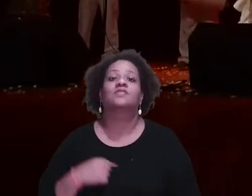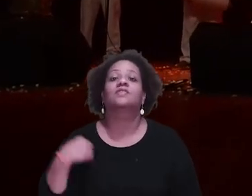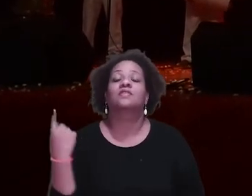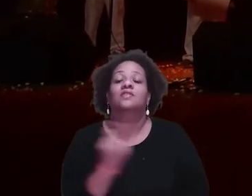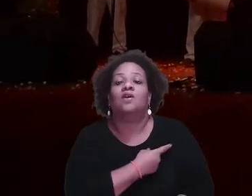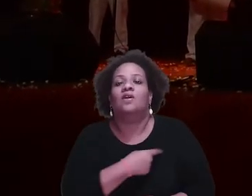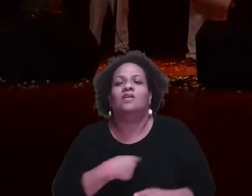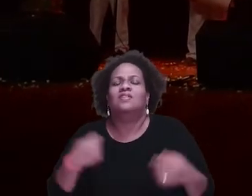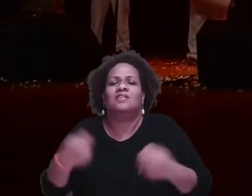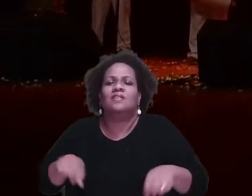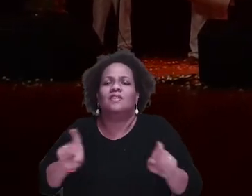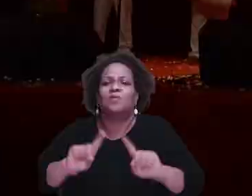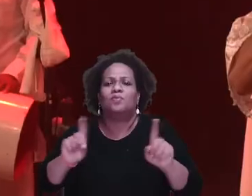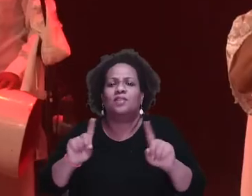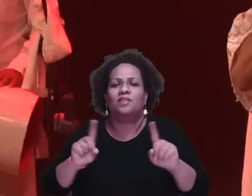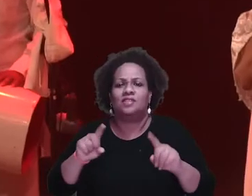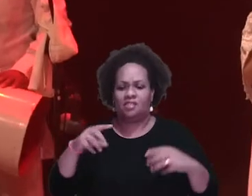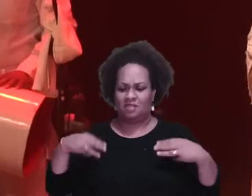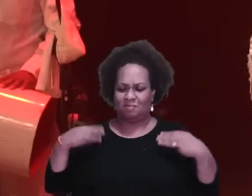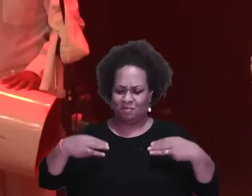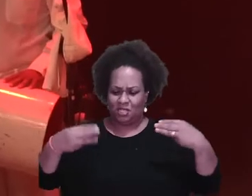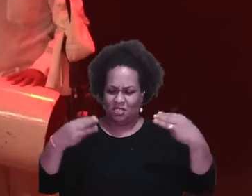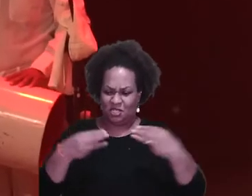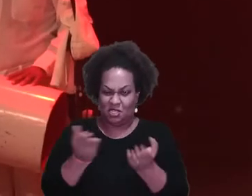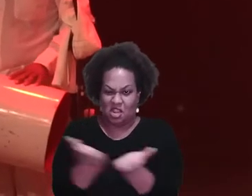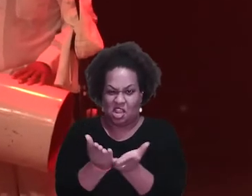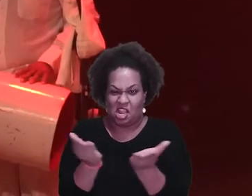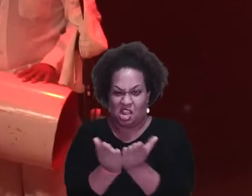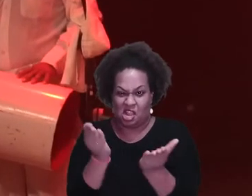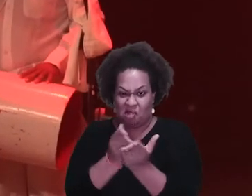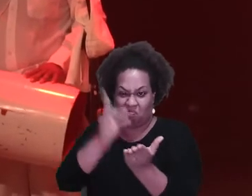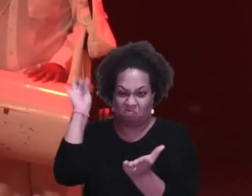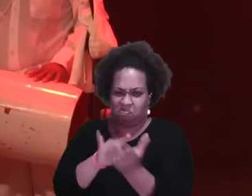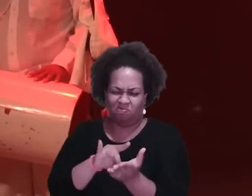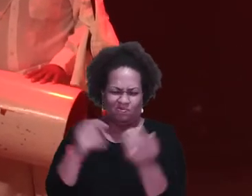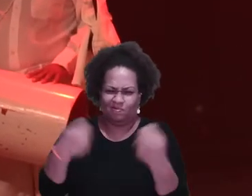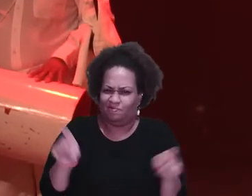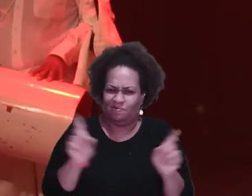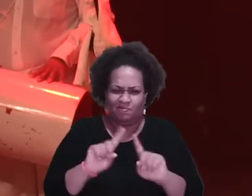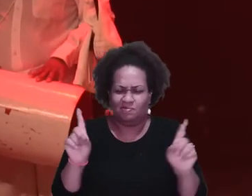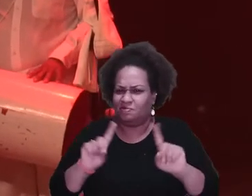a gente não precisa e ministros terrivelmente evangélico